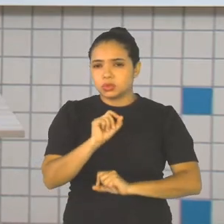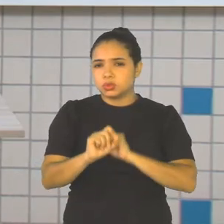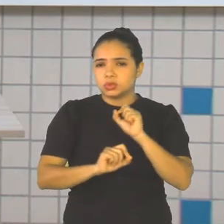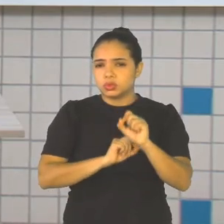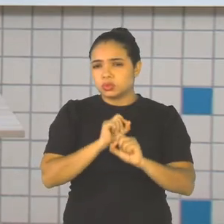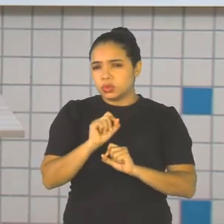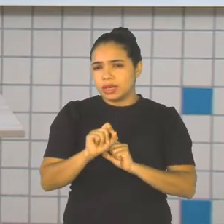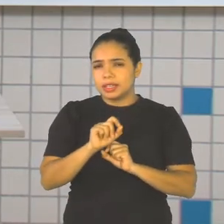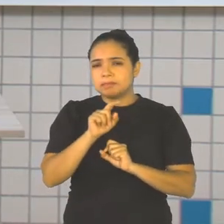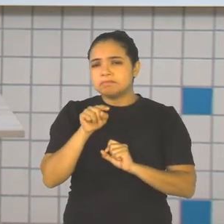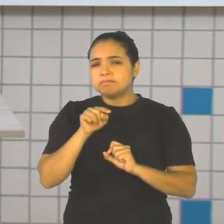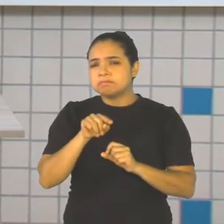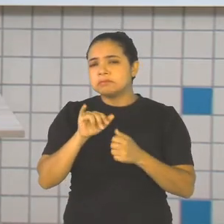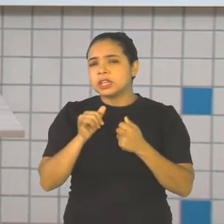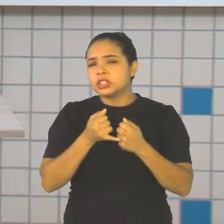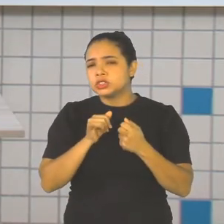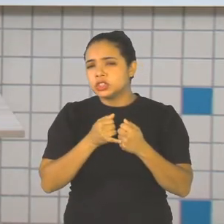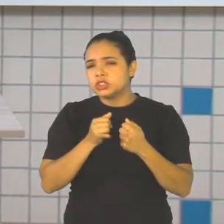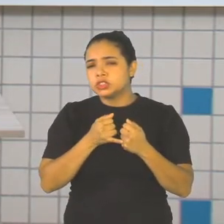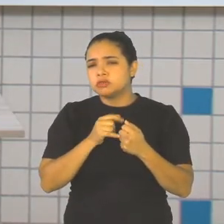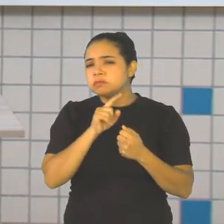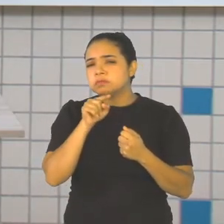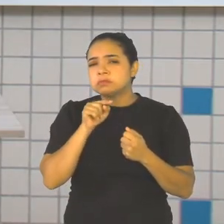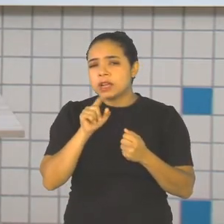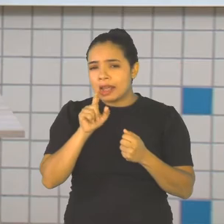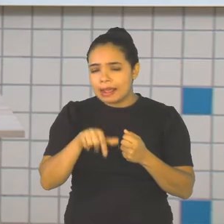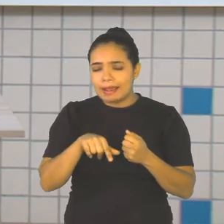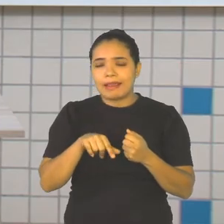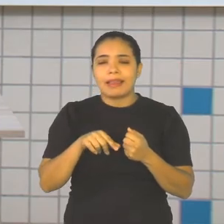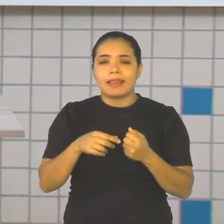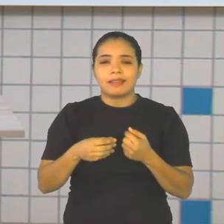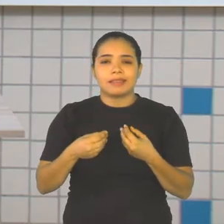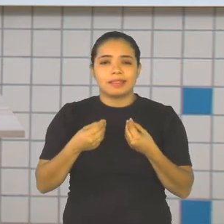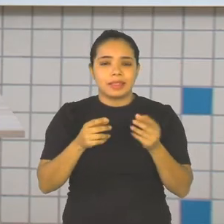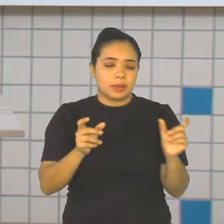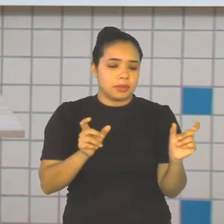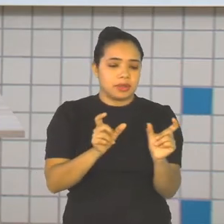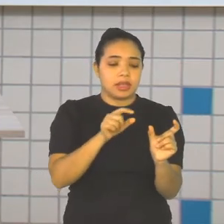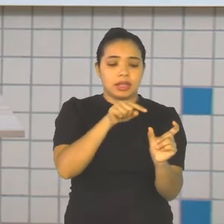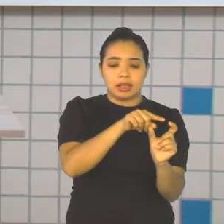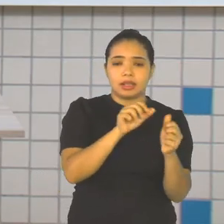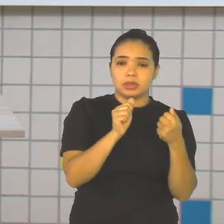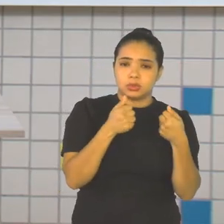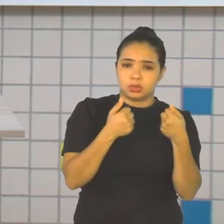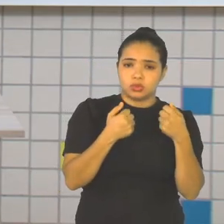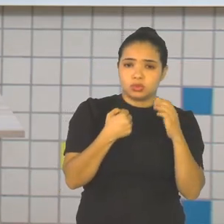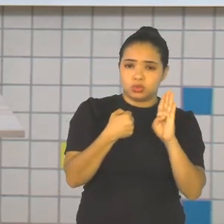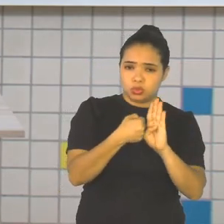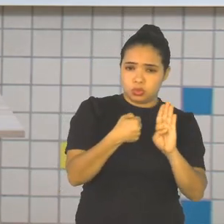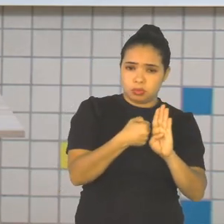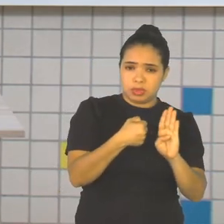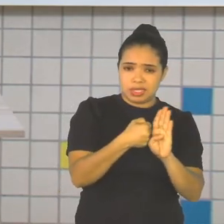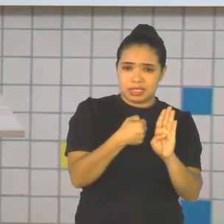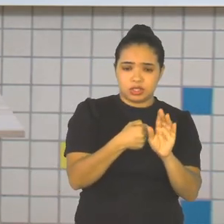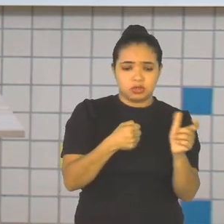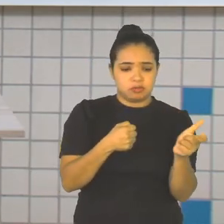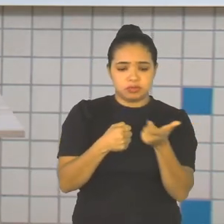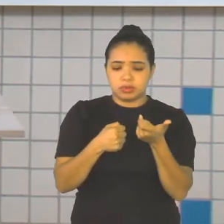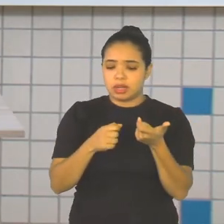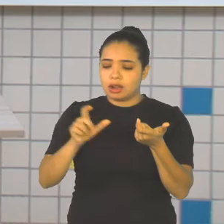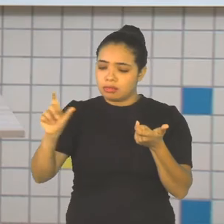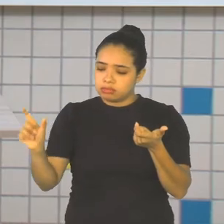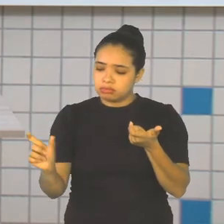adjetivo? Adjetivo é a palavra que caracteriza o substantivo, é a palavra que se relaciona